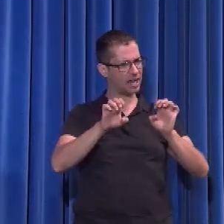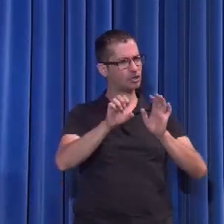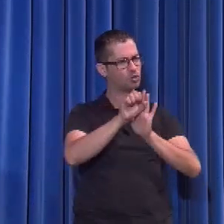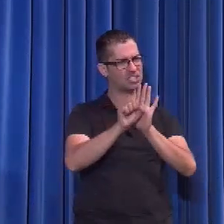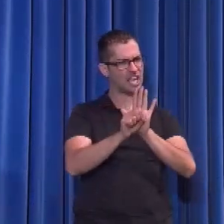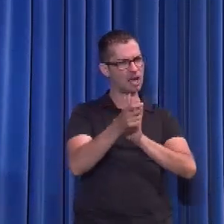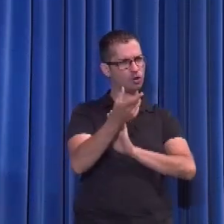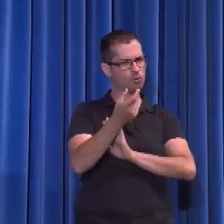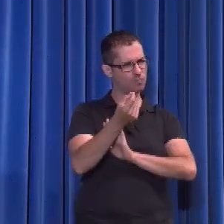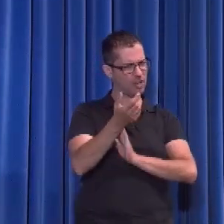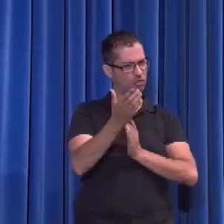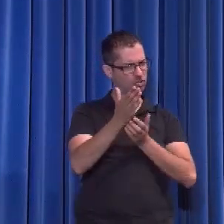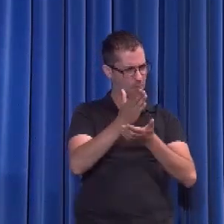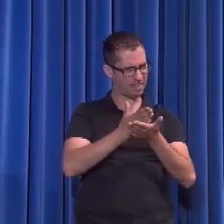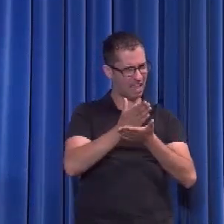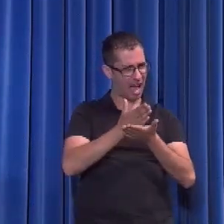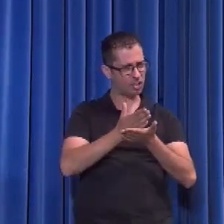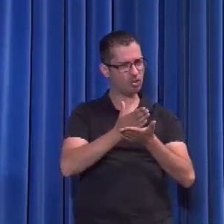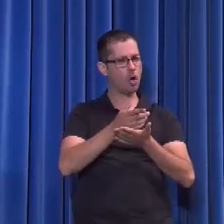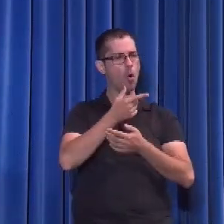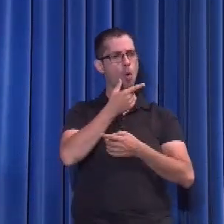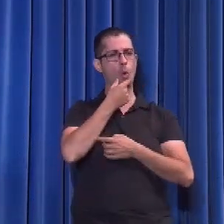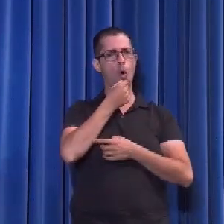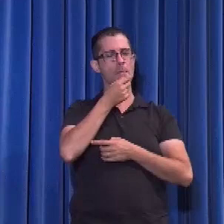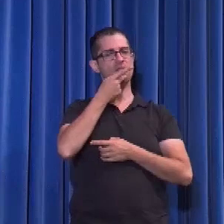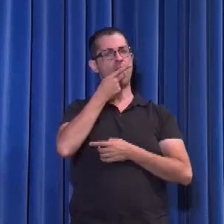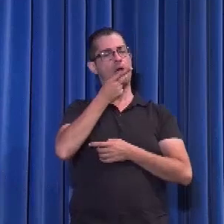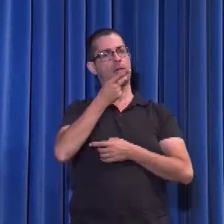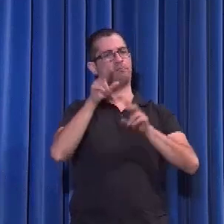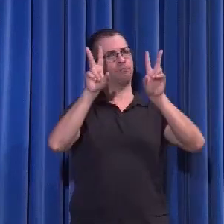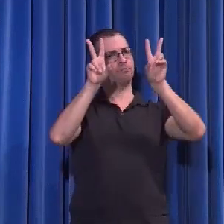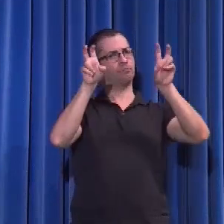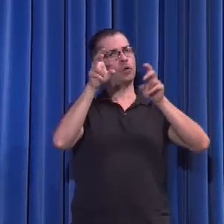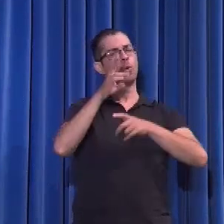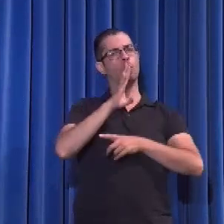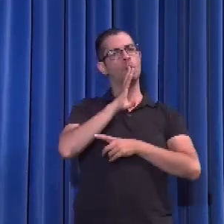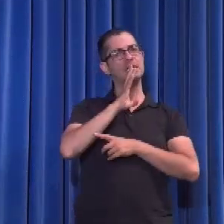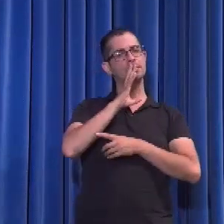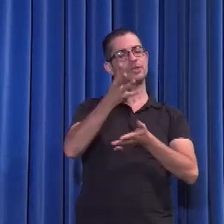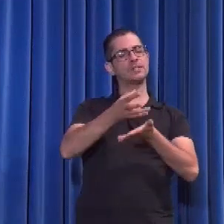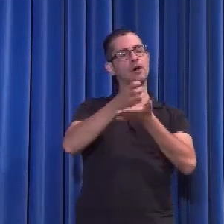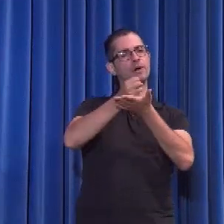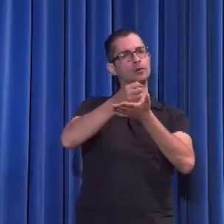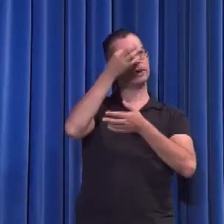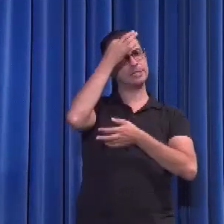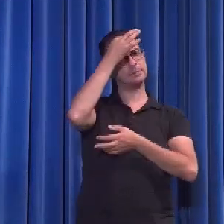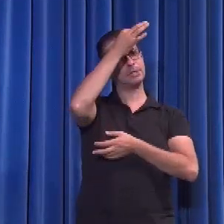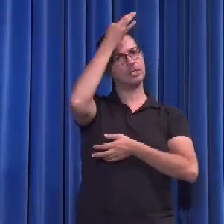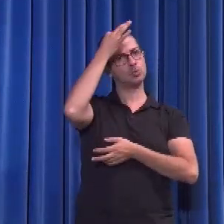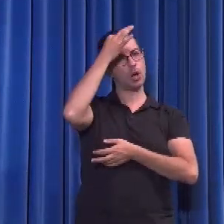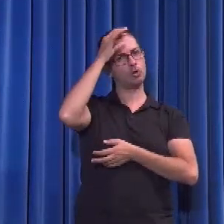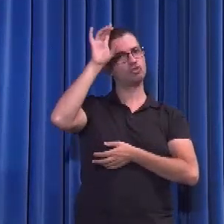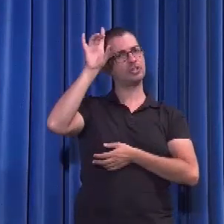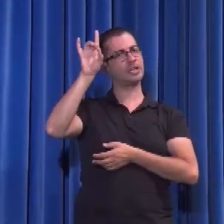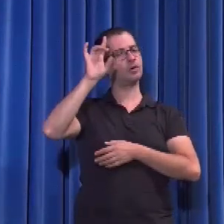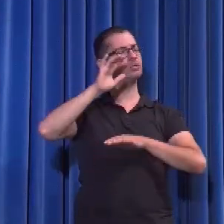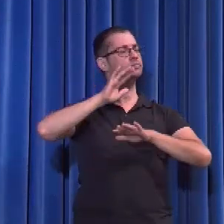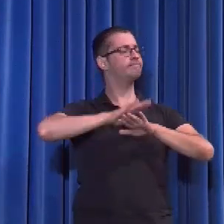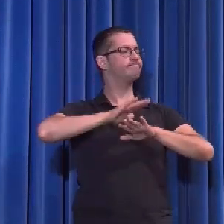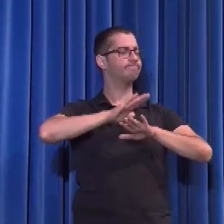disse assim: um conhecimento salvador e espiritual de Deus é a maior de todas